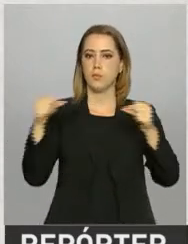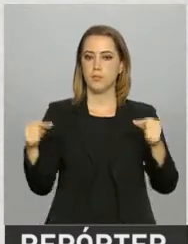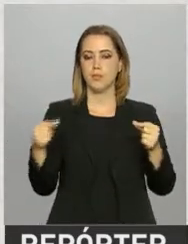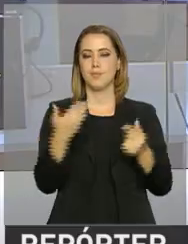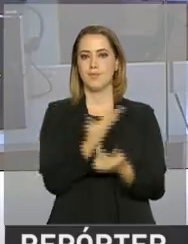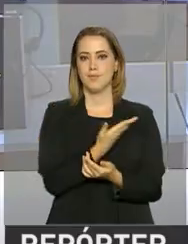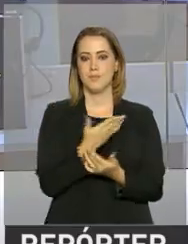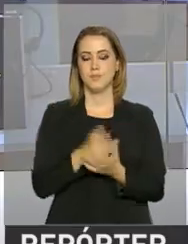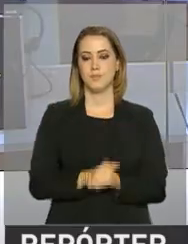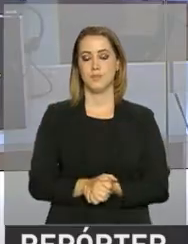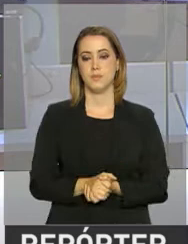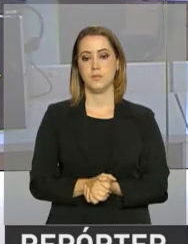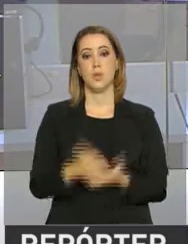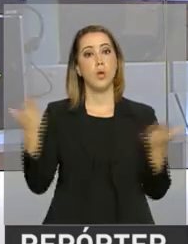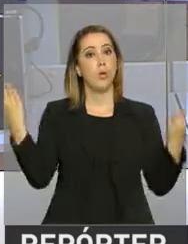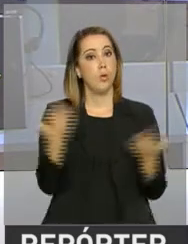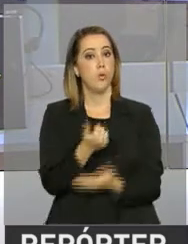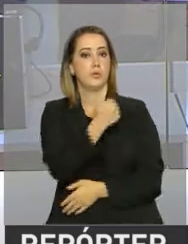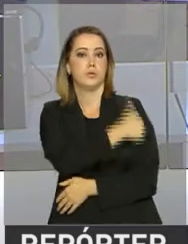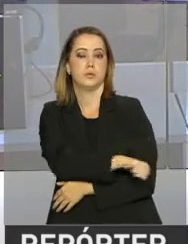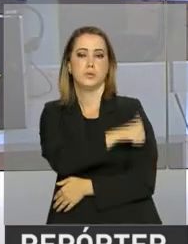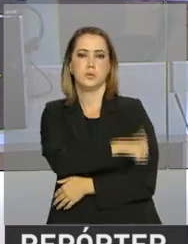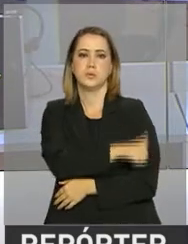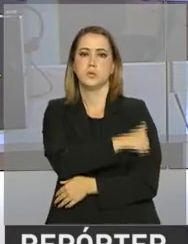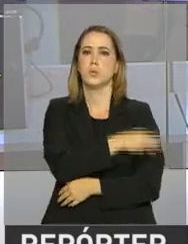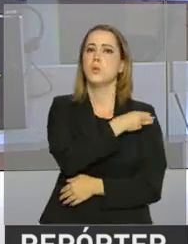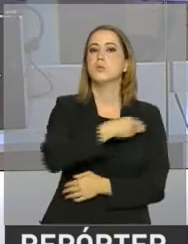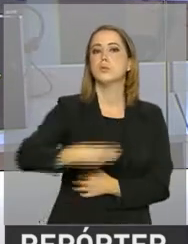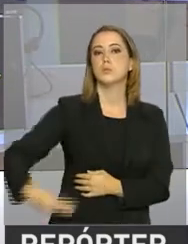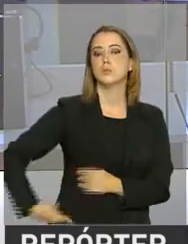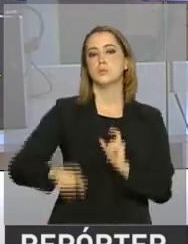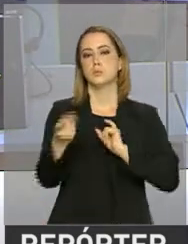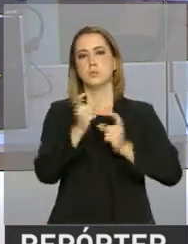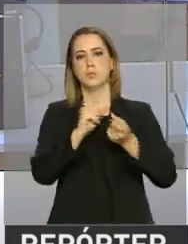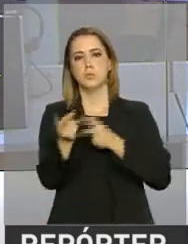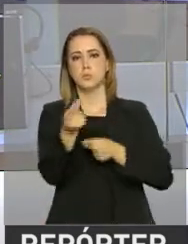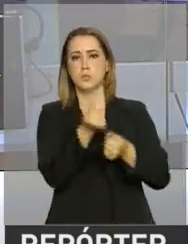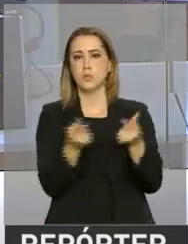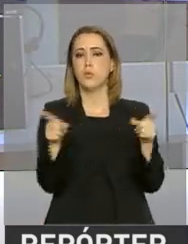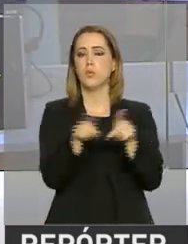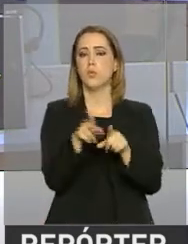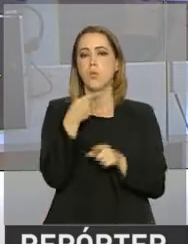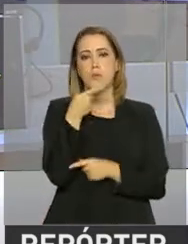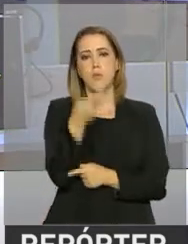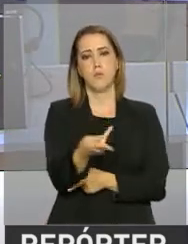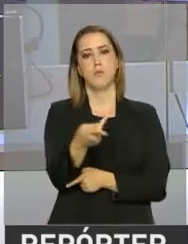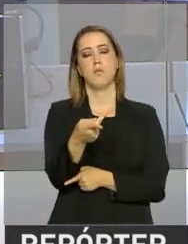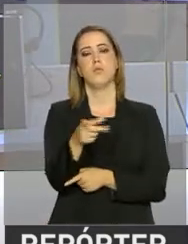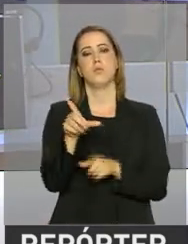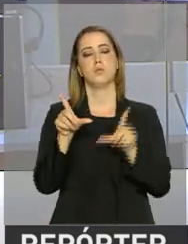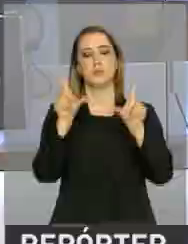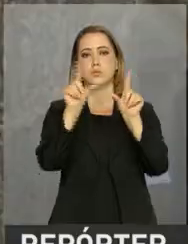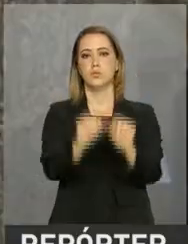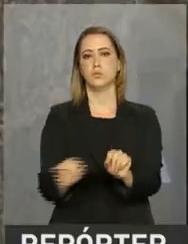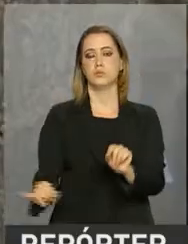Kenup. E hoje, no Rio de Janeiro, o ministro da Fazenda, Henrique Meirelles, falou sobre essa queda na previsão da inflação.